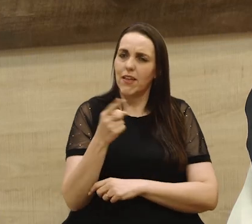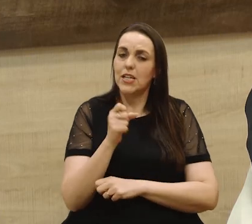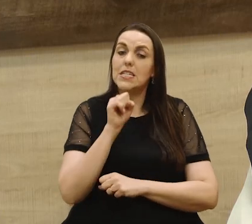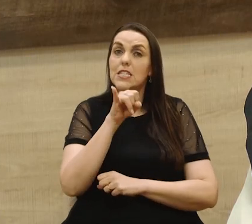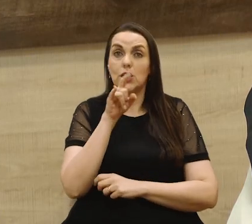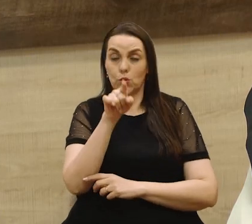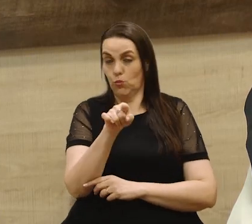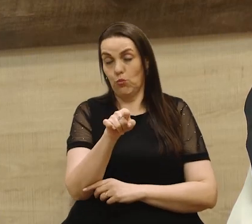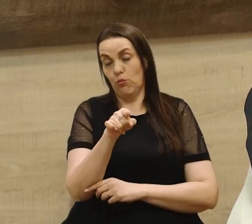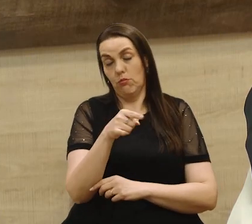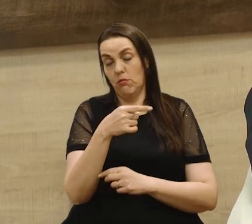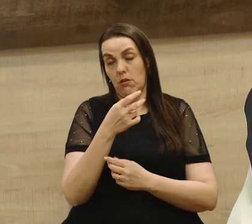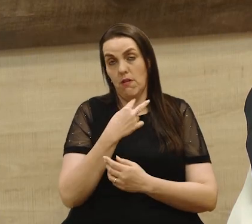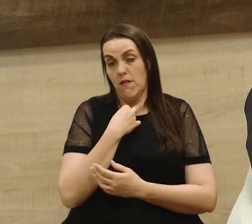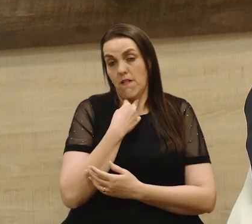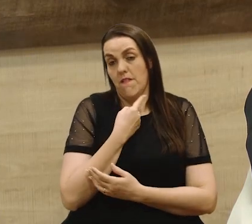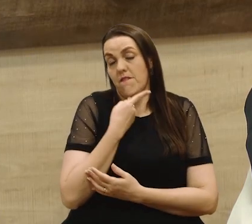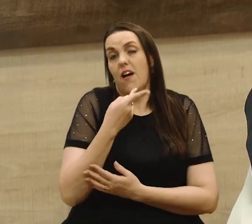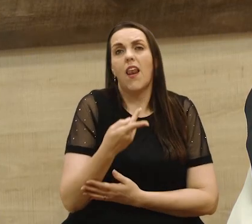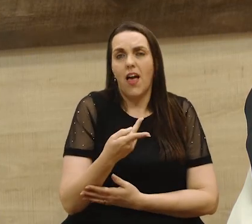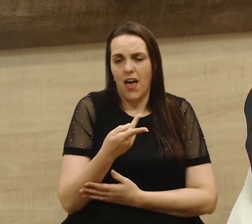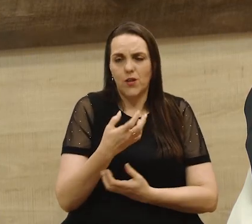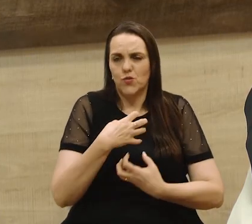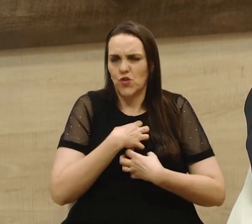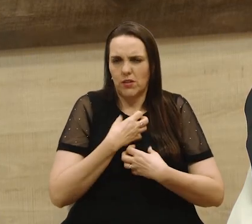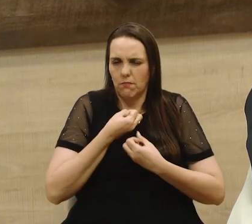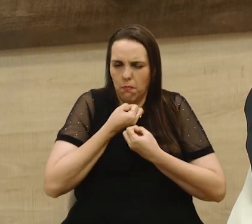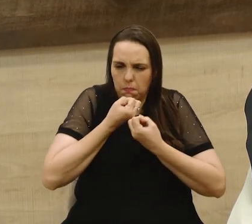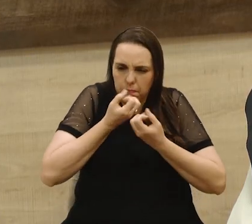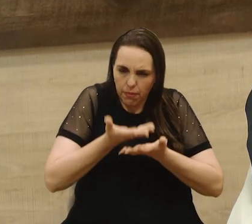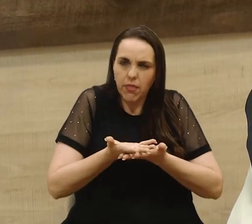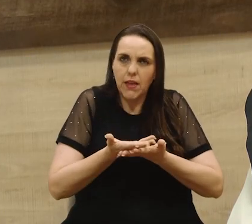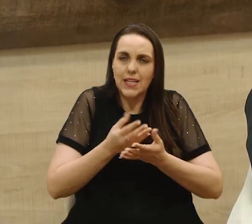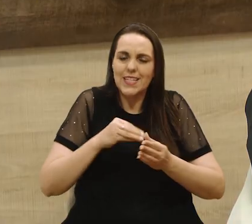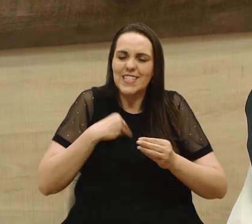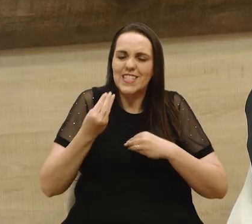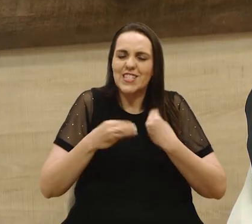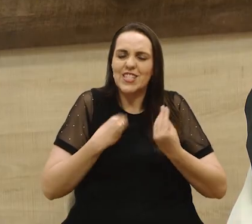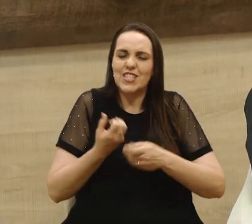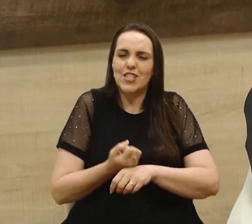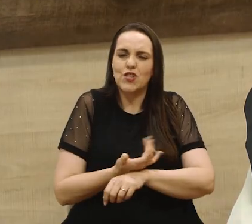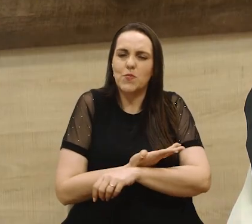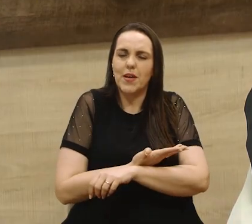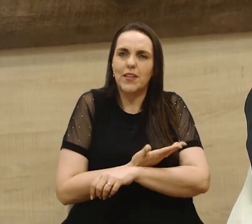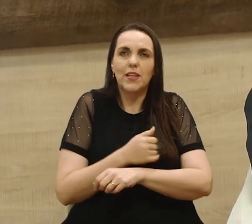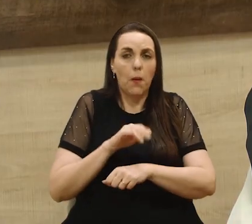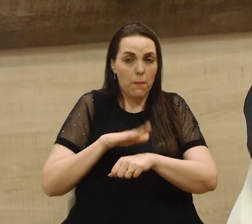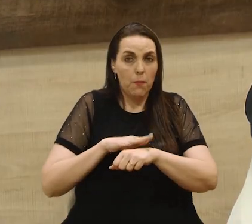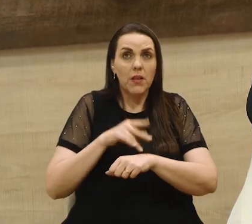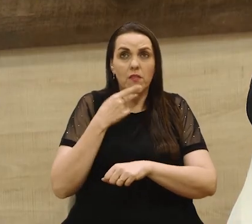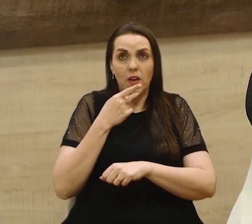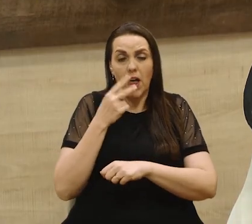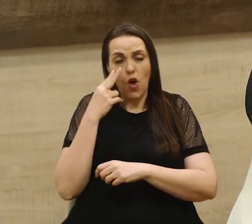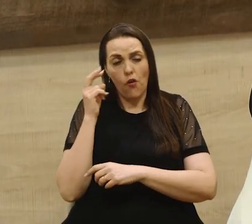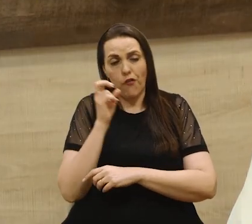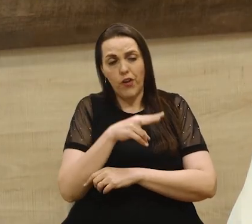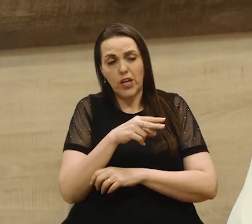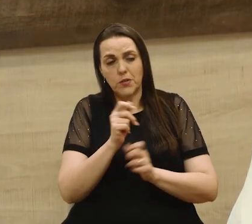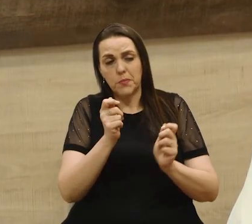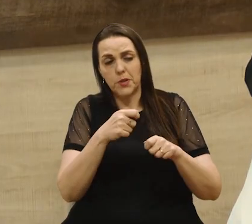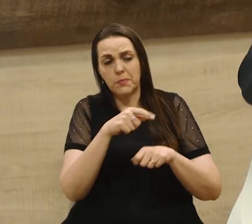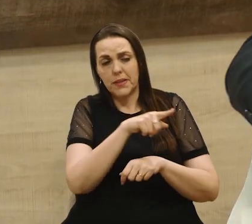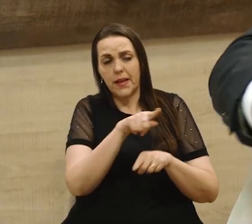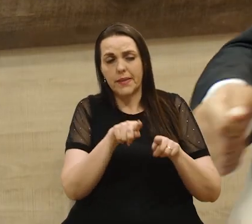te propões a verbalizar de maneira tão explícita sentimentos, tem dado um momento que ela diz o seguinte, eu te vejo